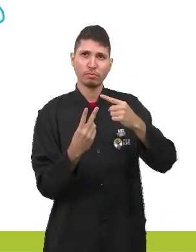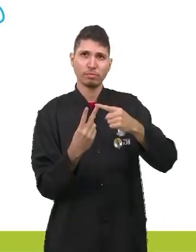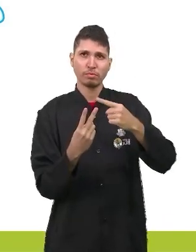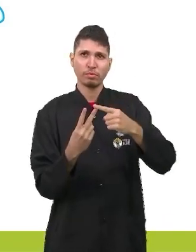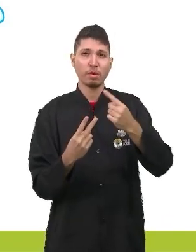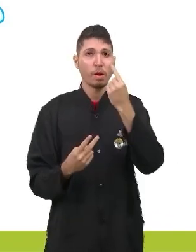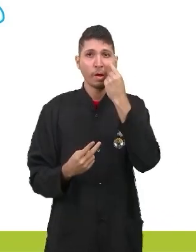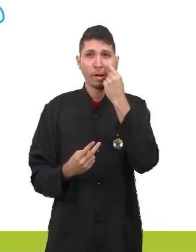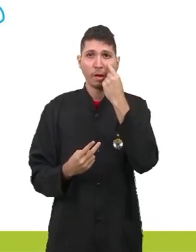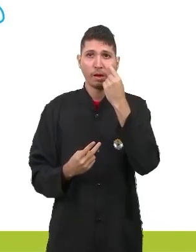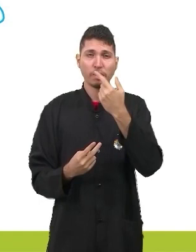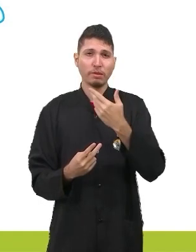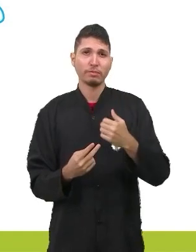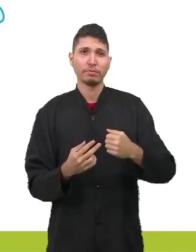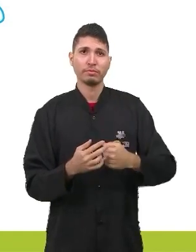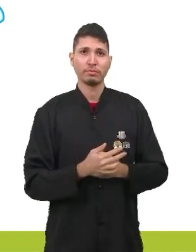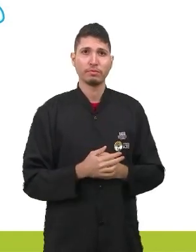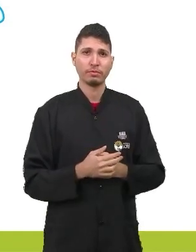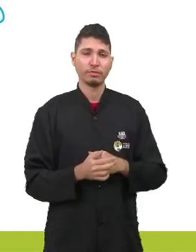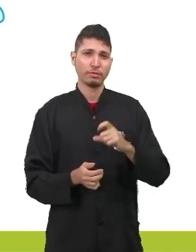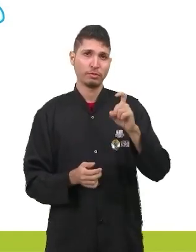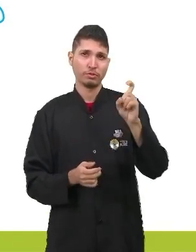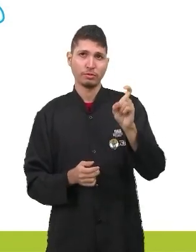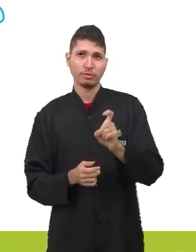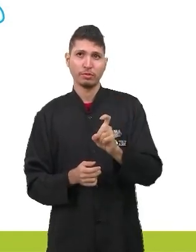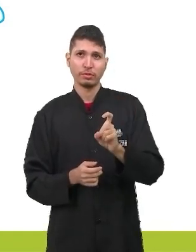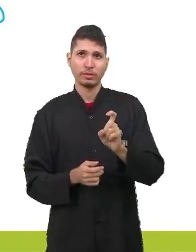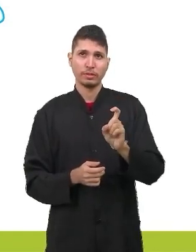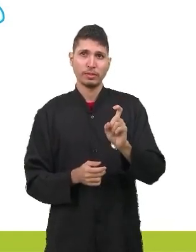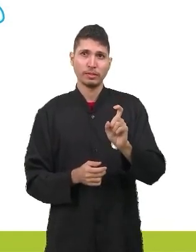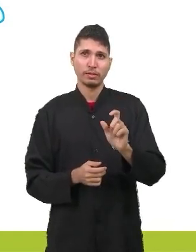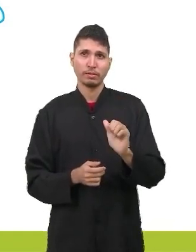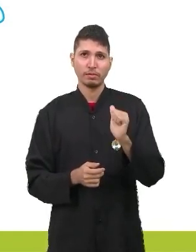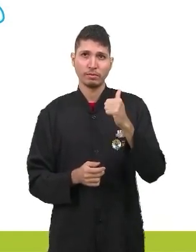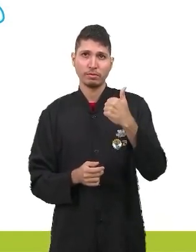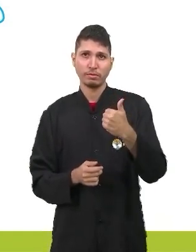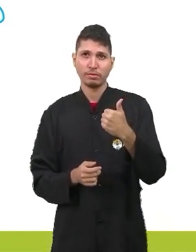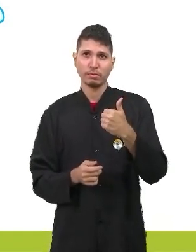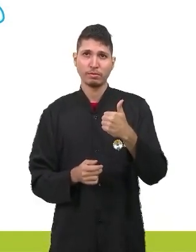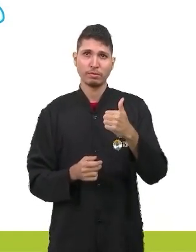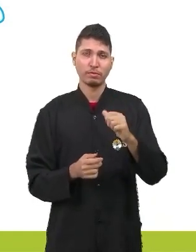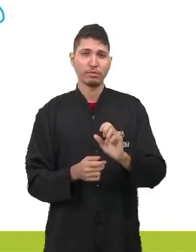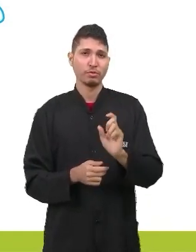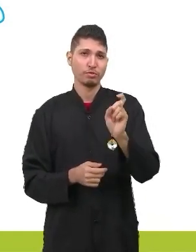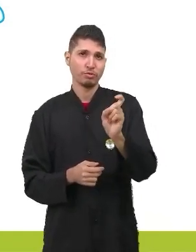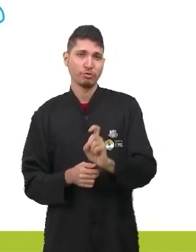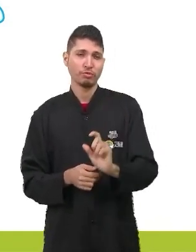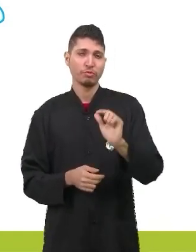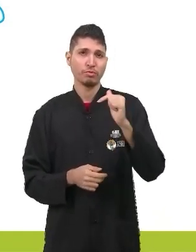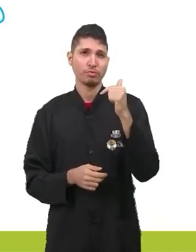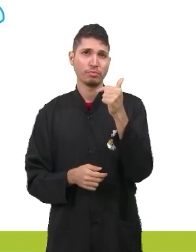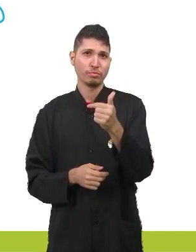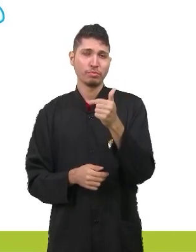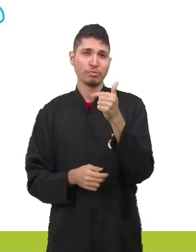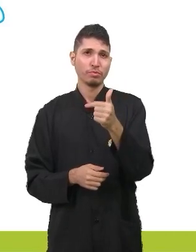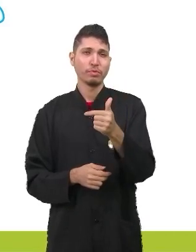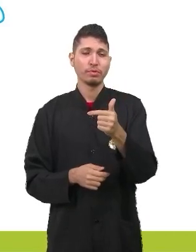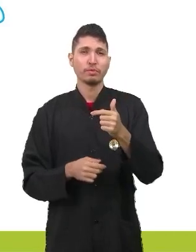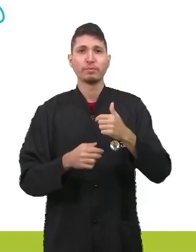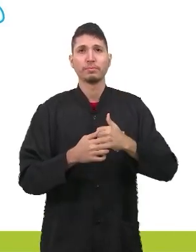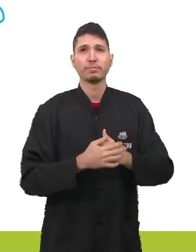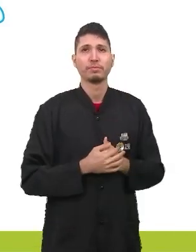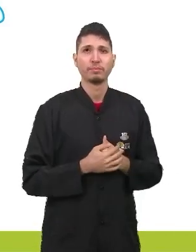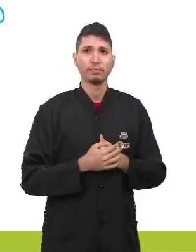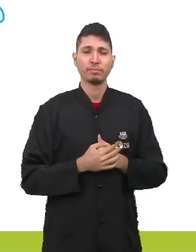pessoal. Aqui a gente vai chamar de x' e aqui a gente vai chamar de x duas linhas, tá vendo? Então esse caso acontece